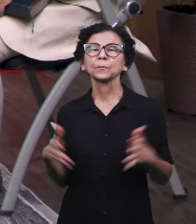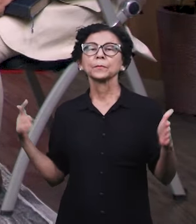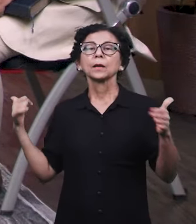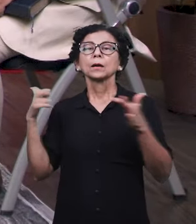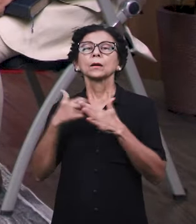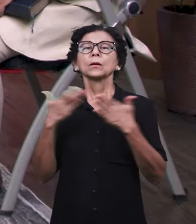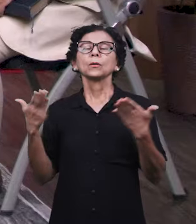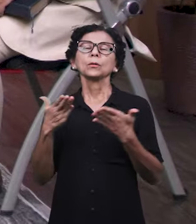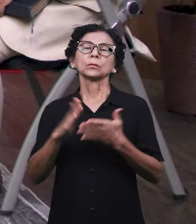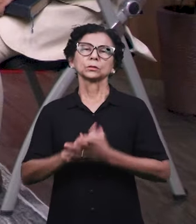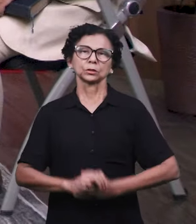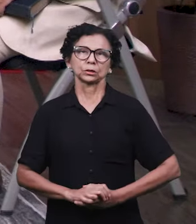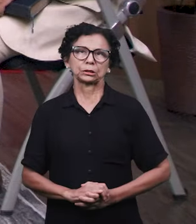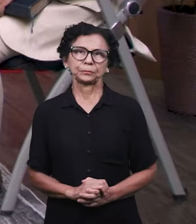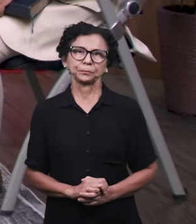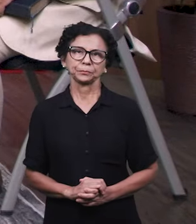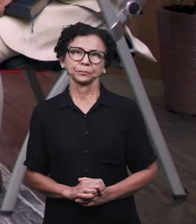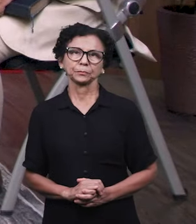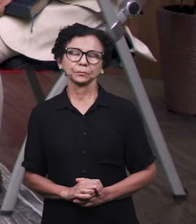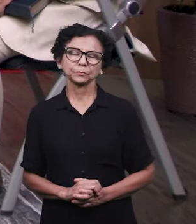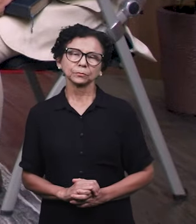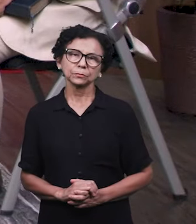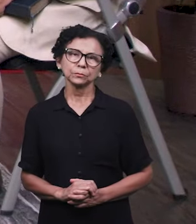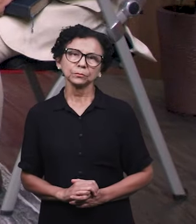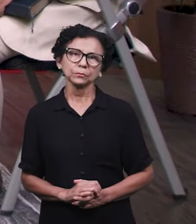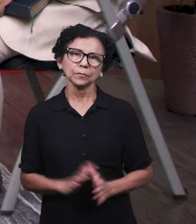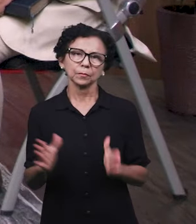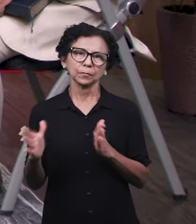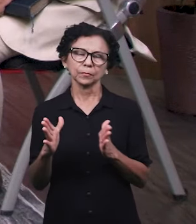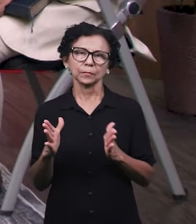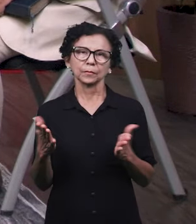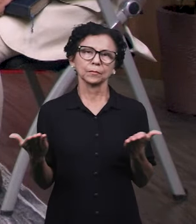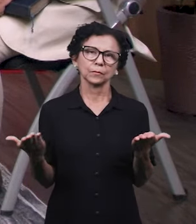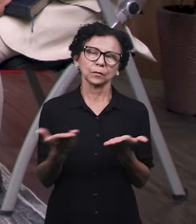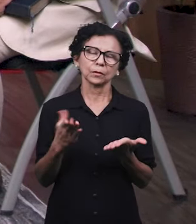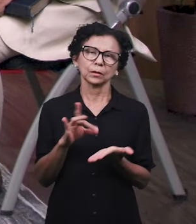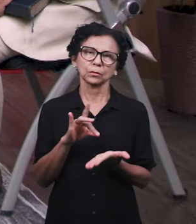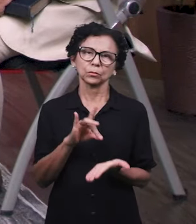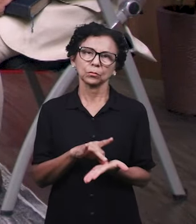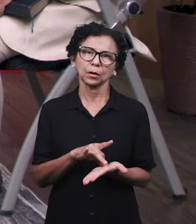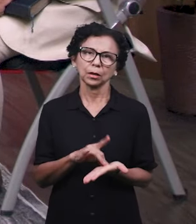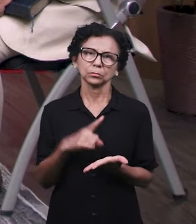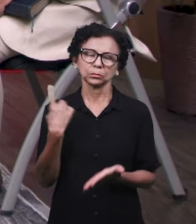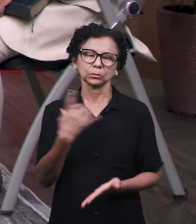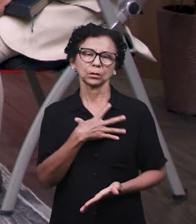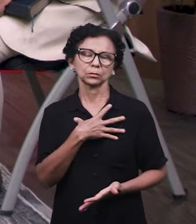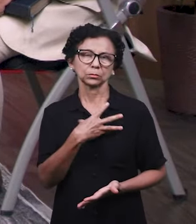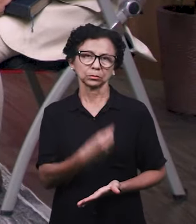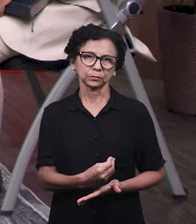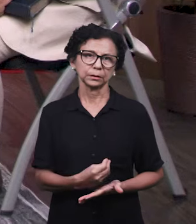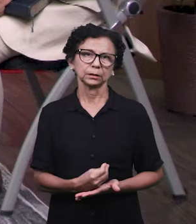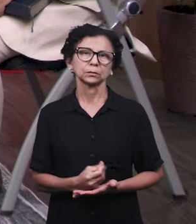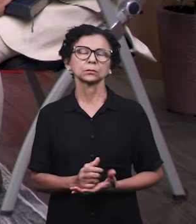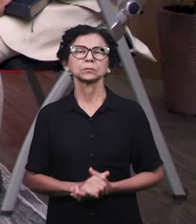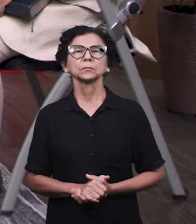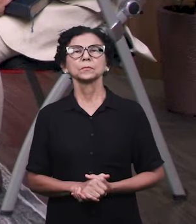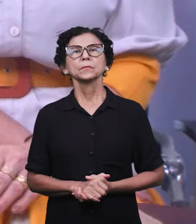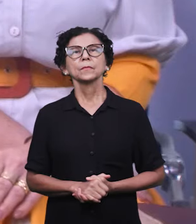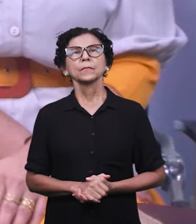que é do modo como o conhecimento está sendo sistematizado na educação escolar nos dias de hoje. Então,